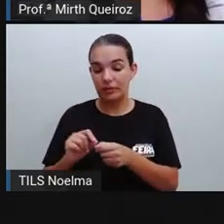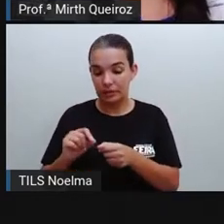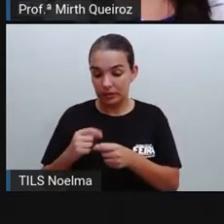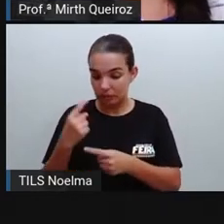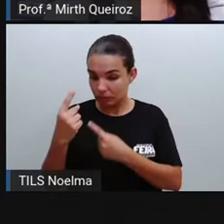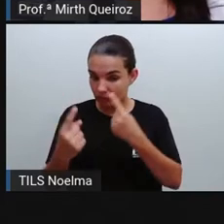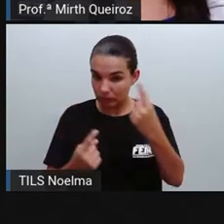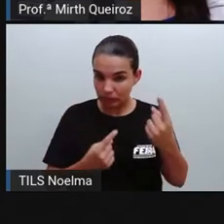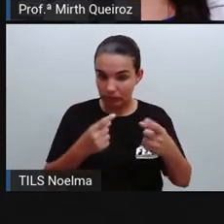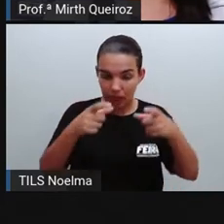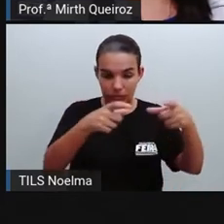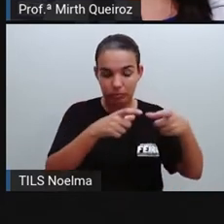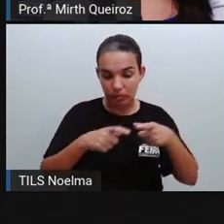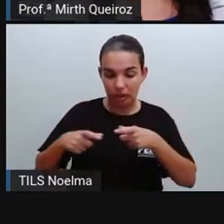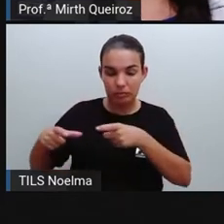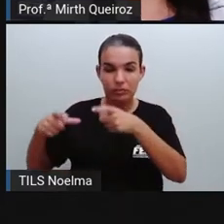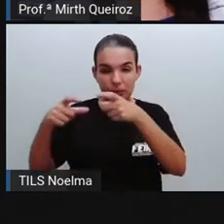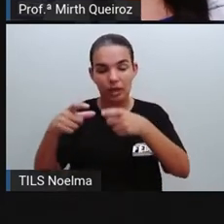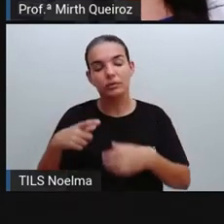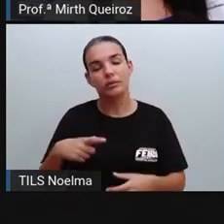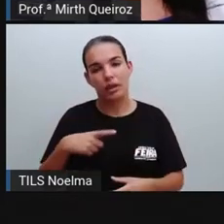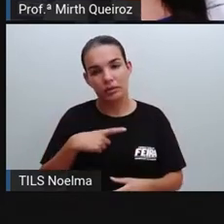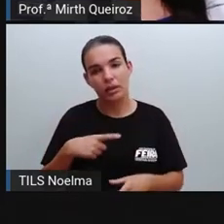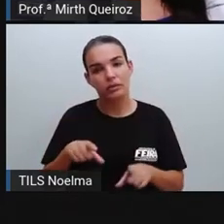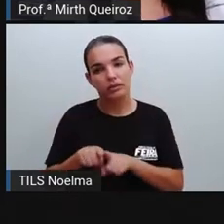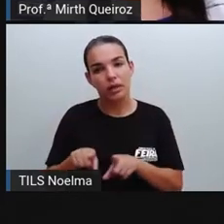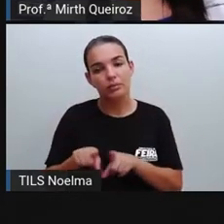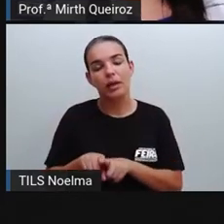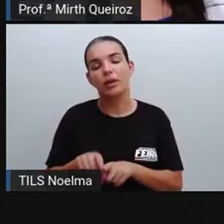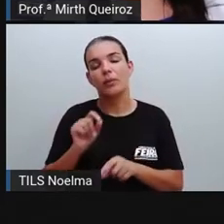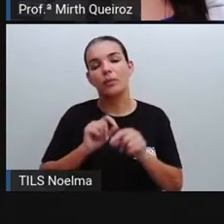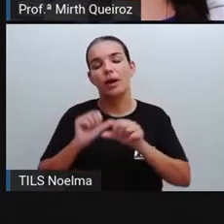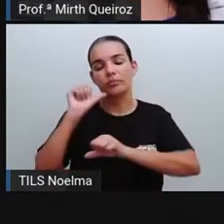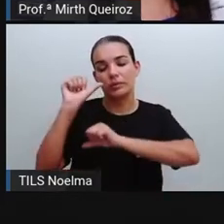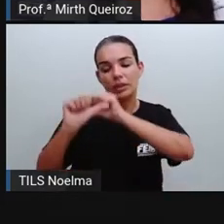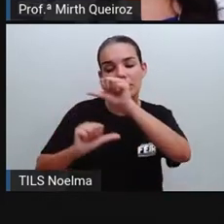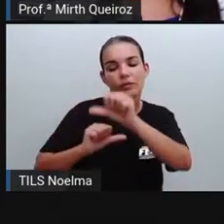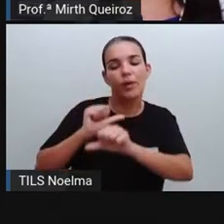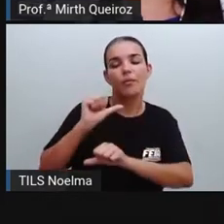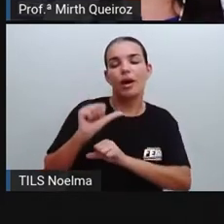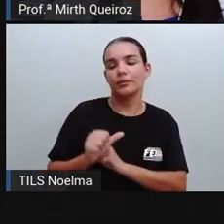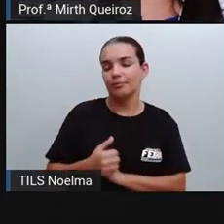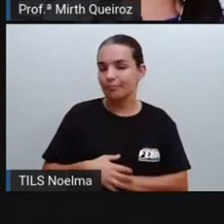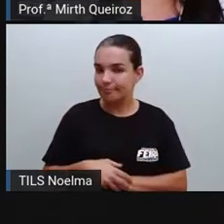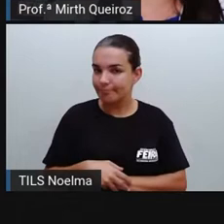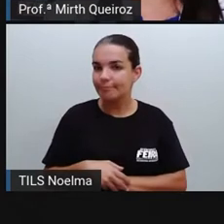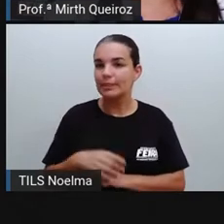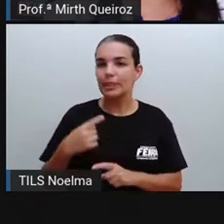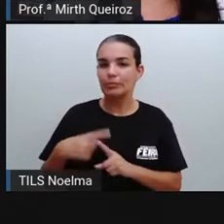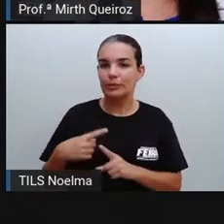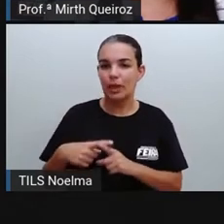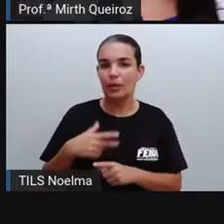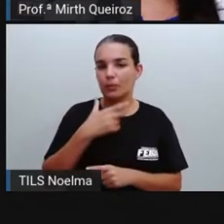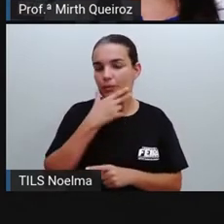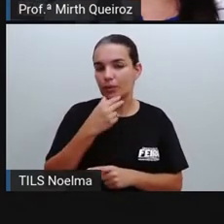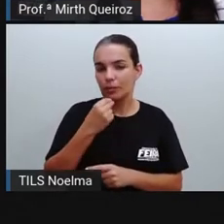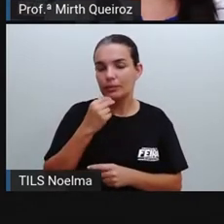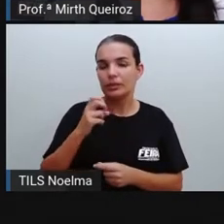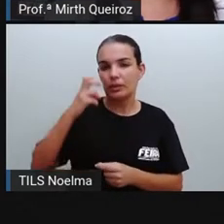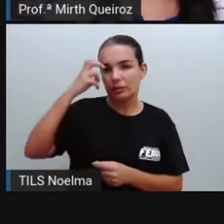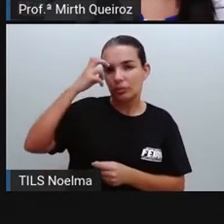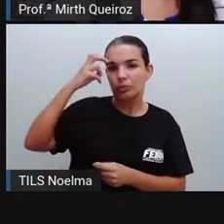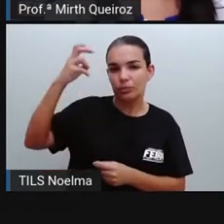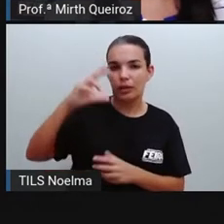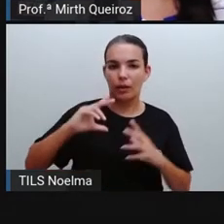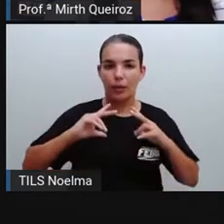espaço, né? E aí a gente vai ter essas paisagens transformadas, modificadas, que são frutos aí da cultura